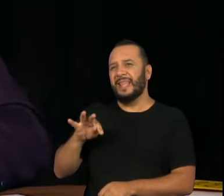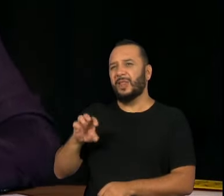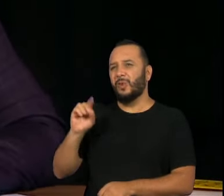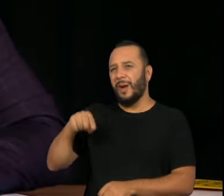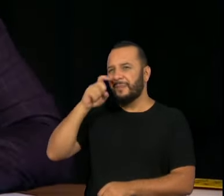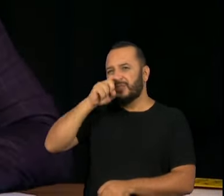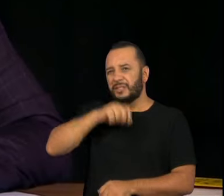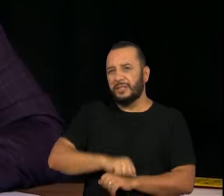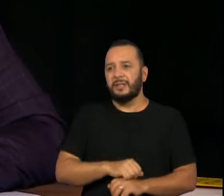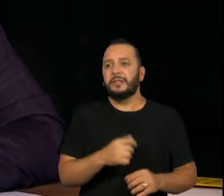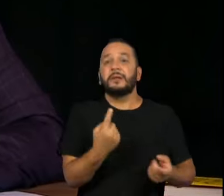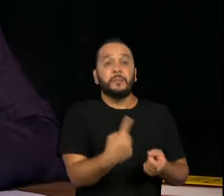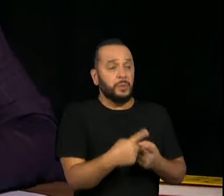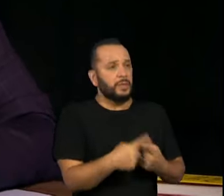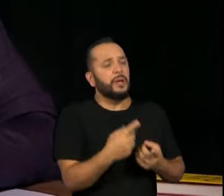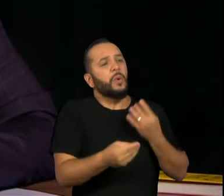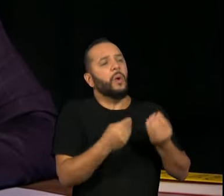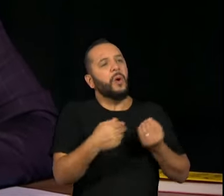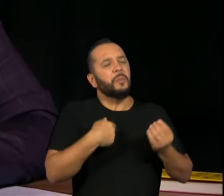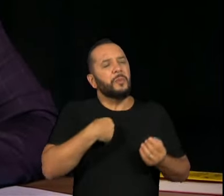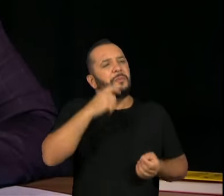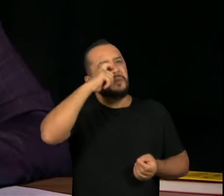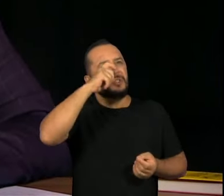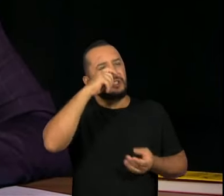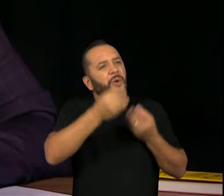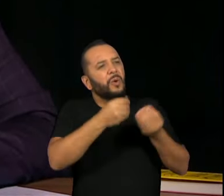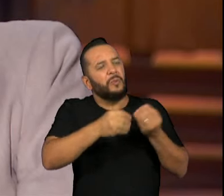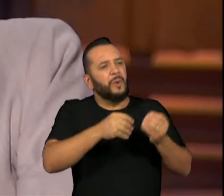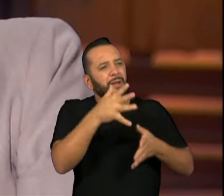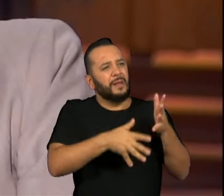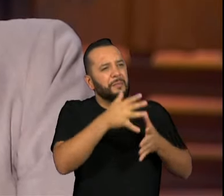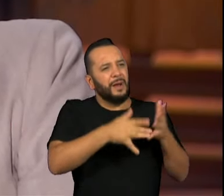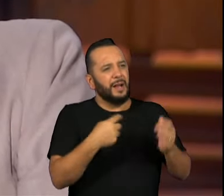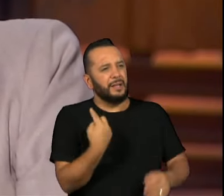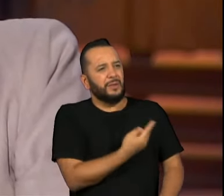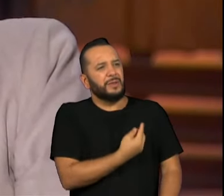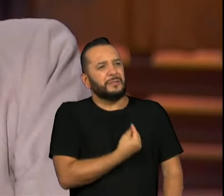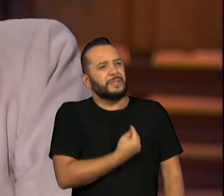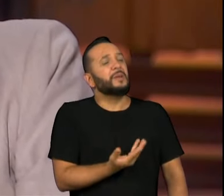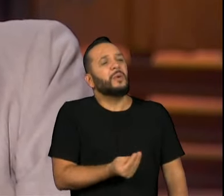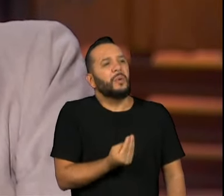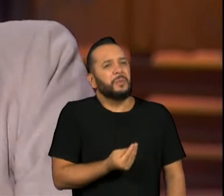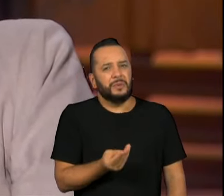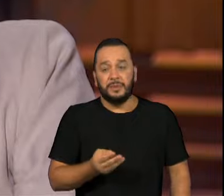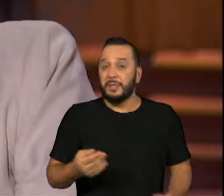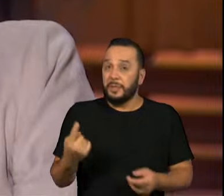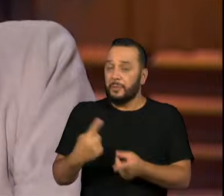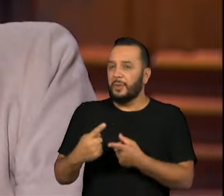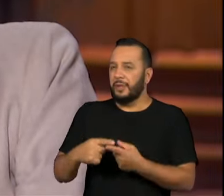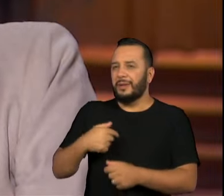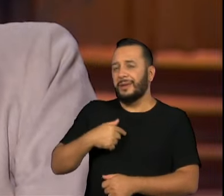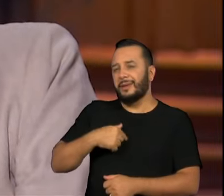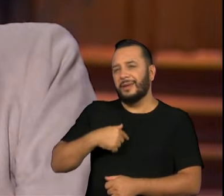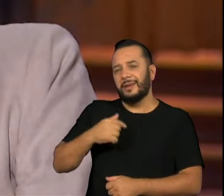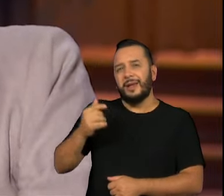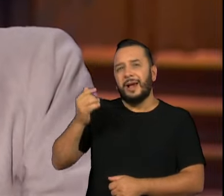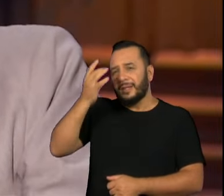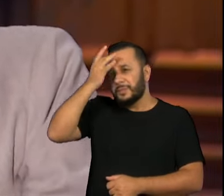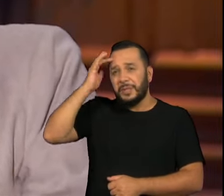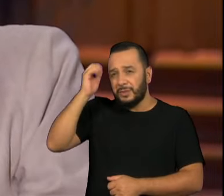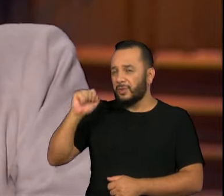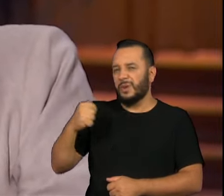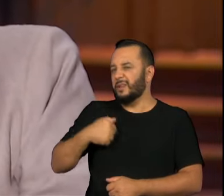está na gente nos atrapalha como que ele funciona como um véu o Léo mito no sentido de que ele romantismo as relações sociais no Brasil